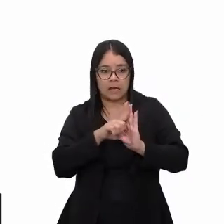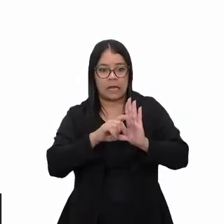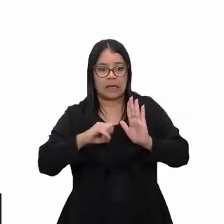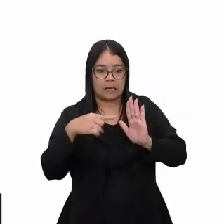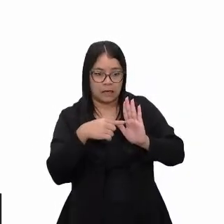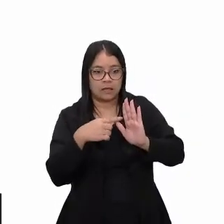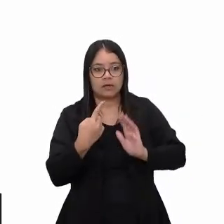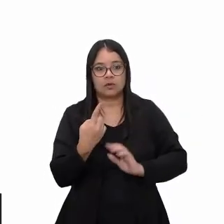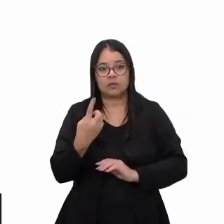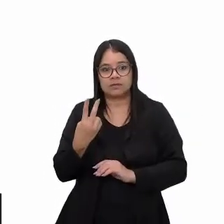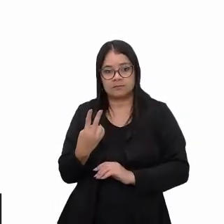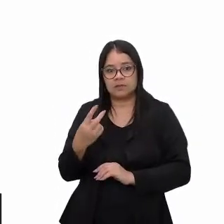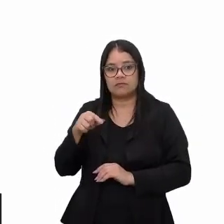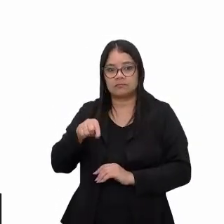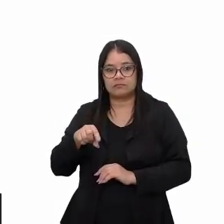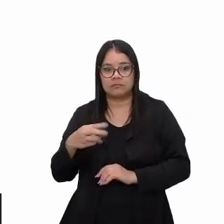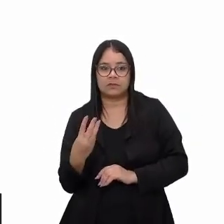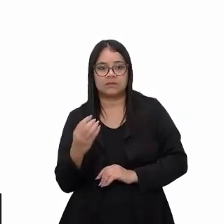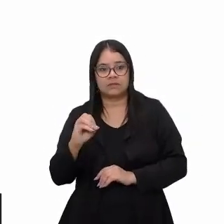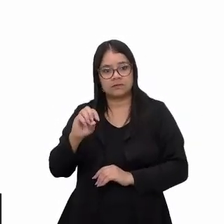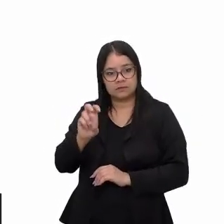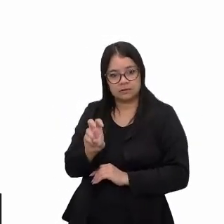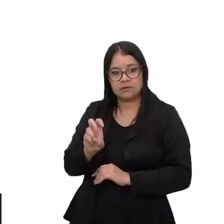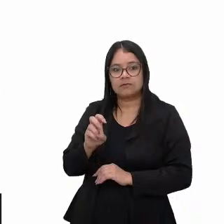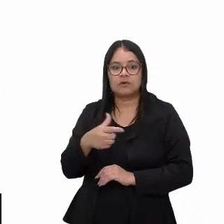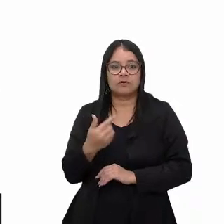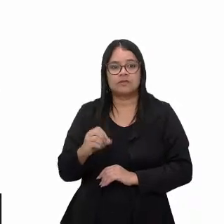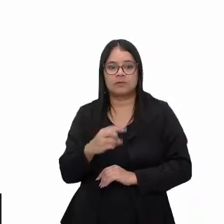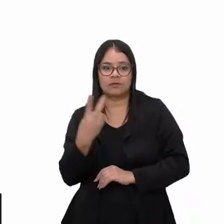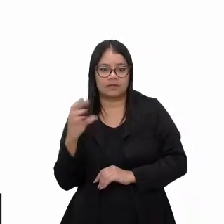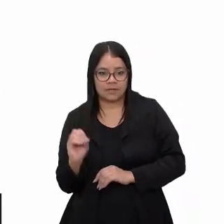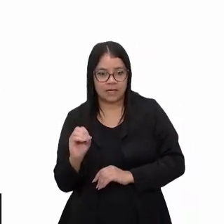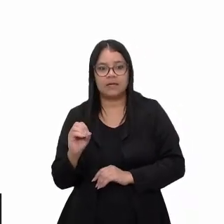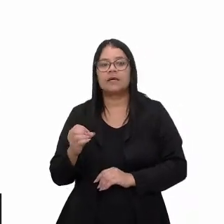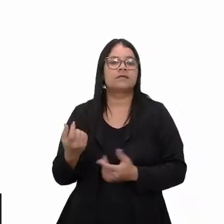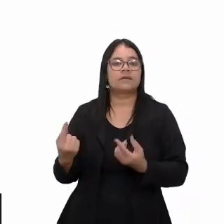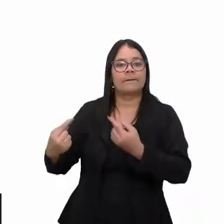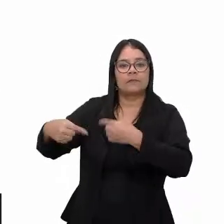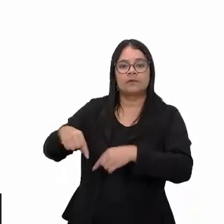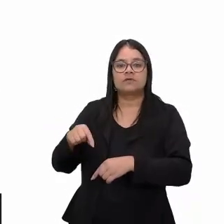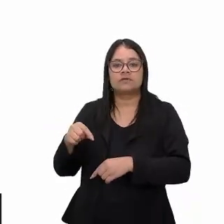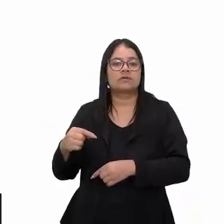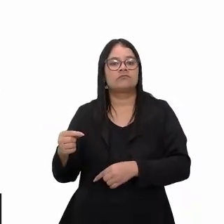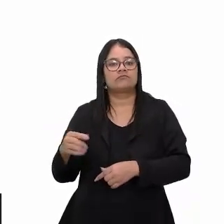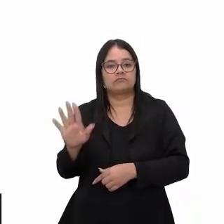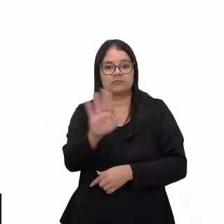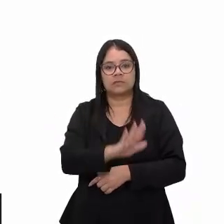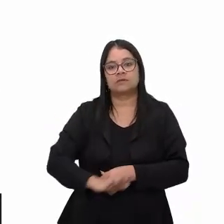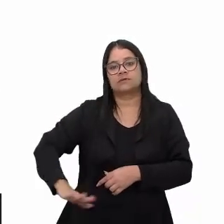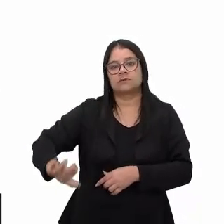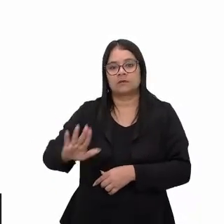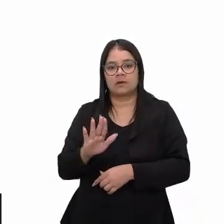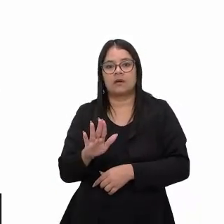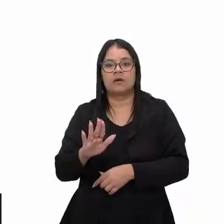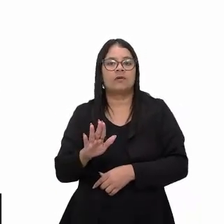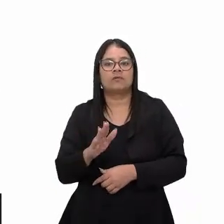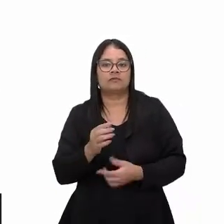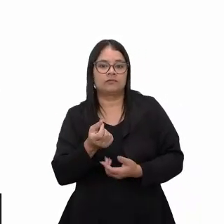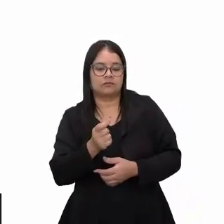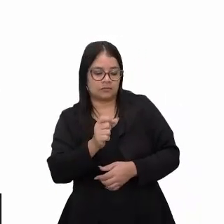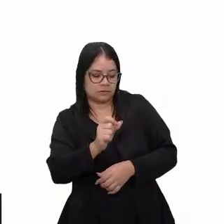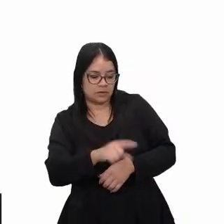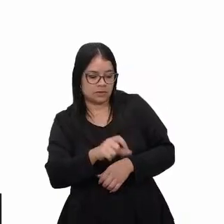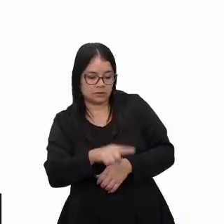lei 12.305, 2010, que é a Política Nacional de Resíduos Sólidos. Nós temos a nossa